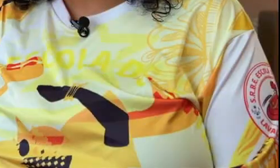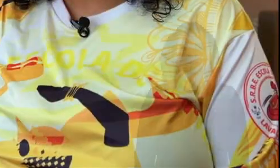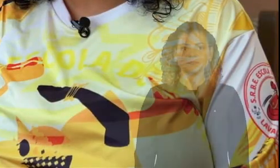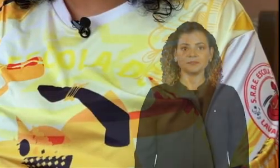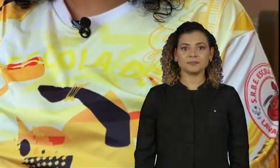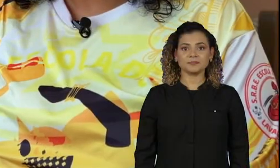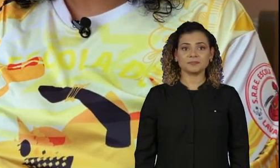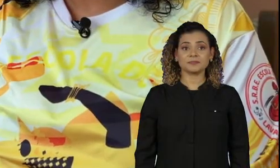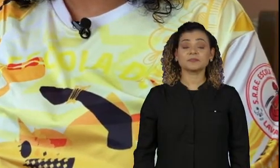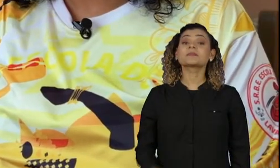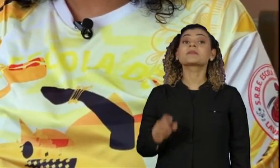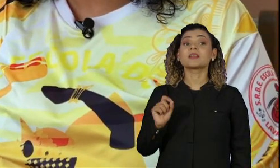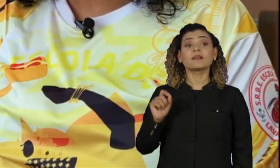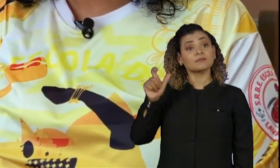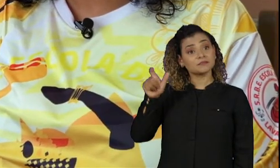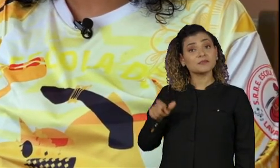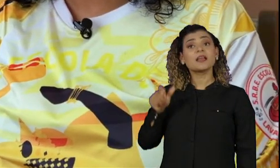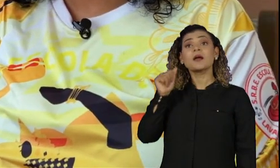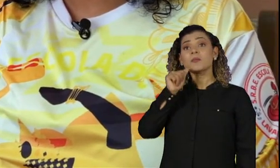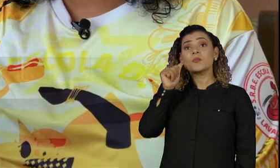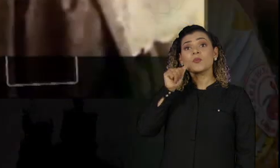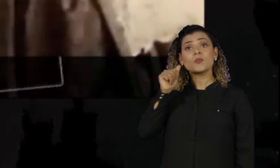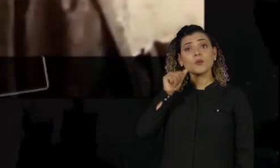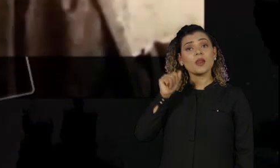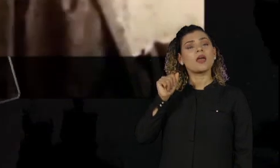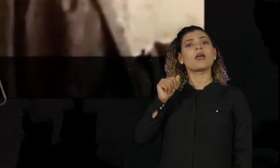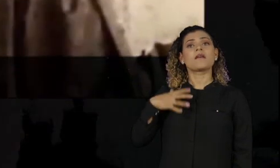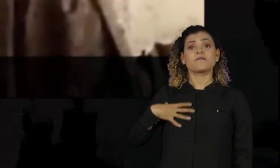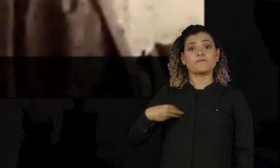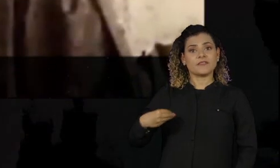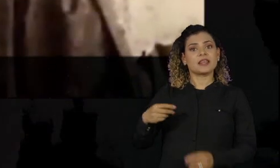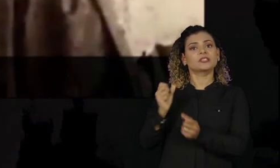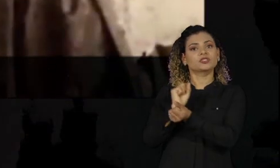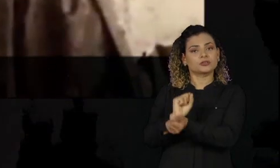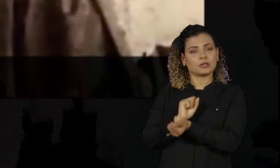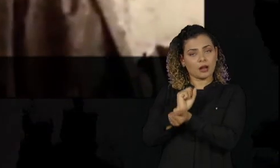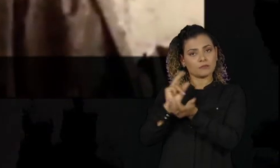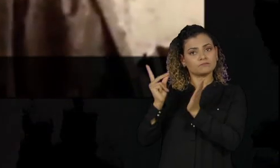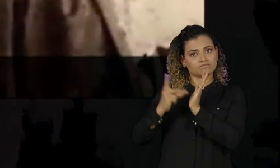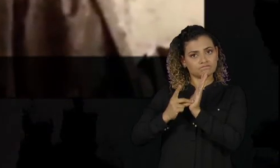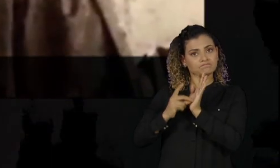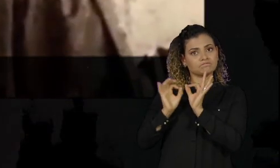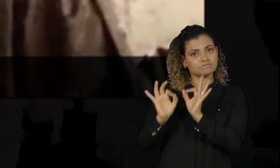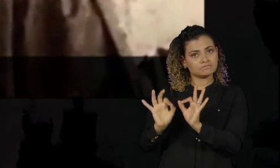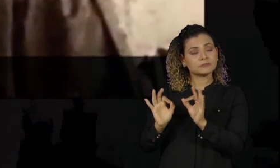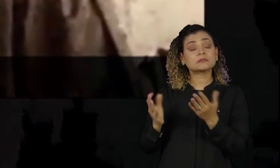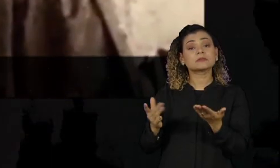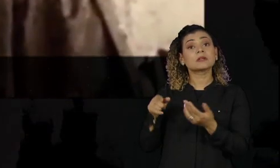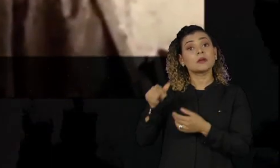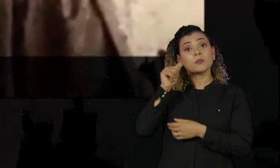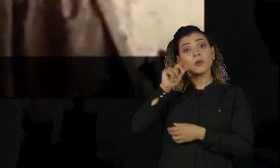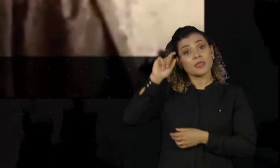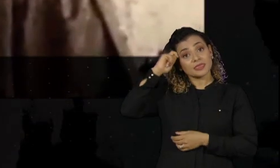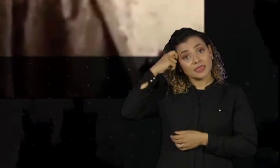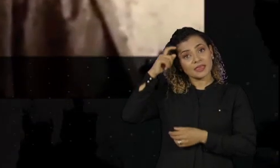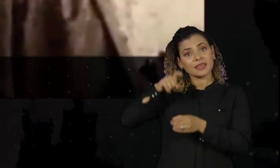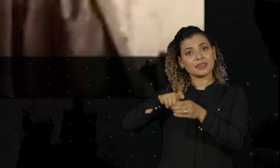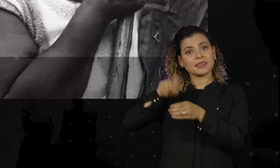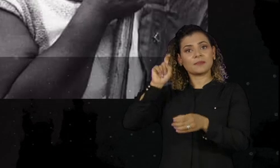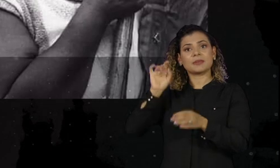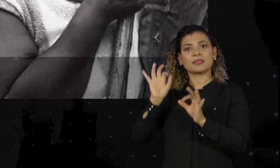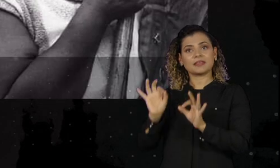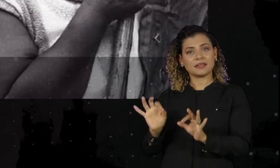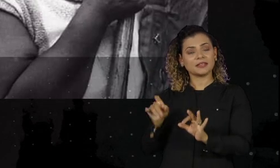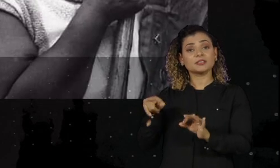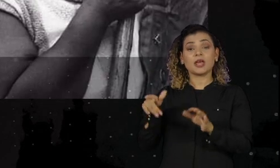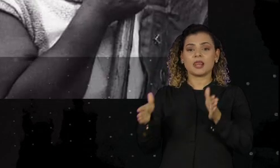Deolinda Madre foi uma mulher filha de escravos, né? Uma mulher negra independente, avante